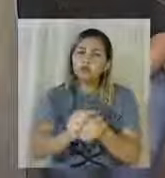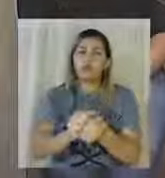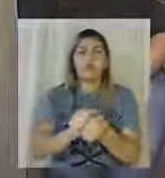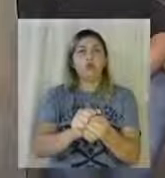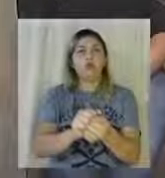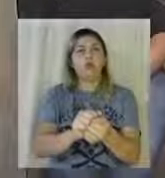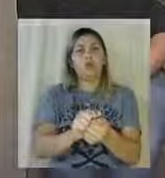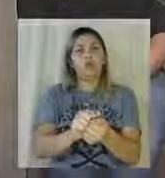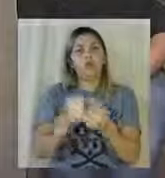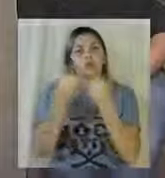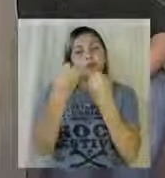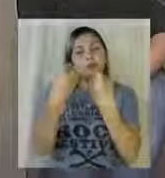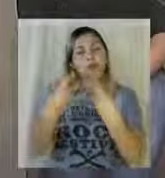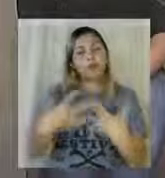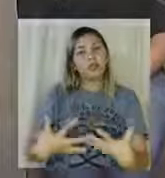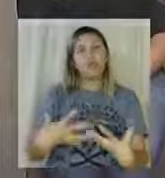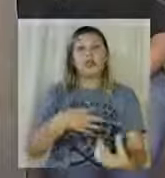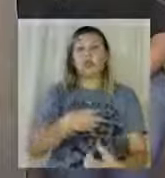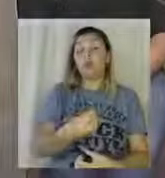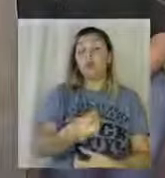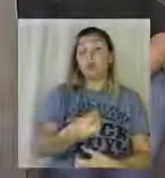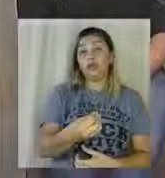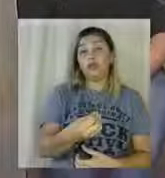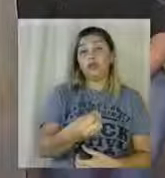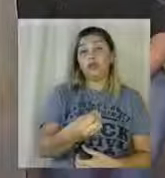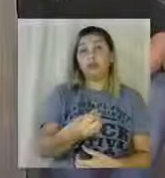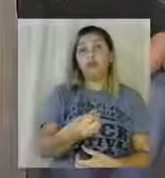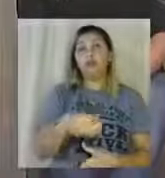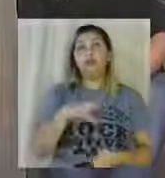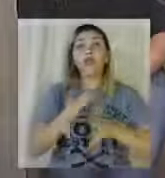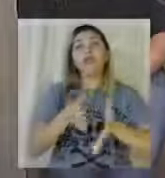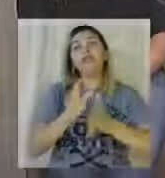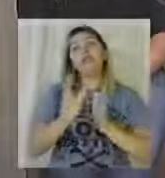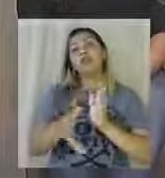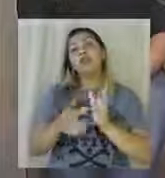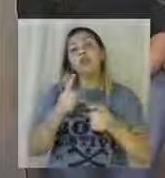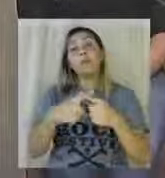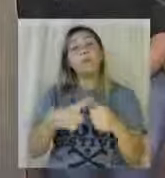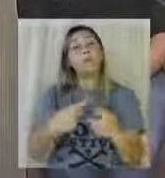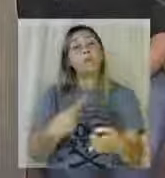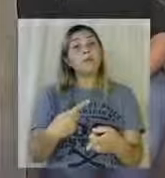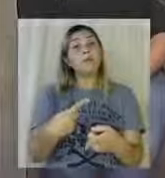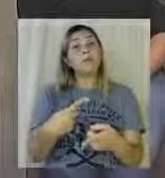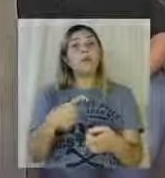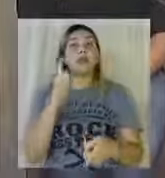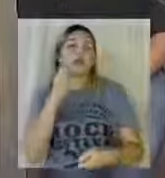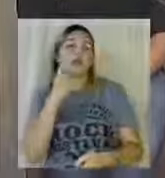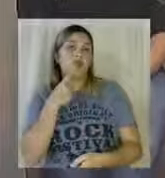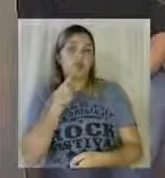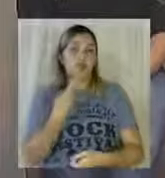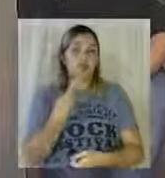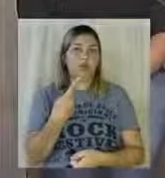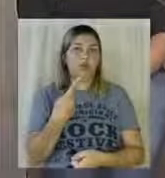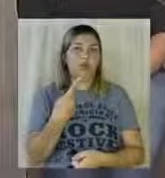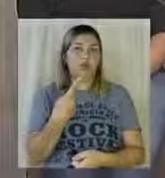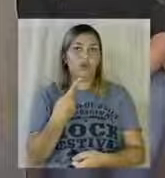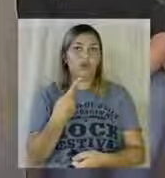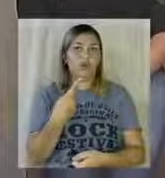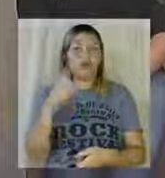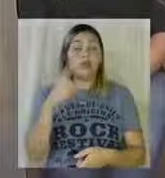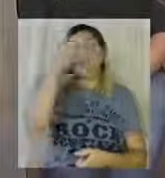saibam explicar as coisas aos filhos, através da Libras, porque ele é surdo. É difícil ter um filho surdo dentro de